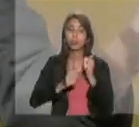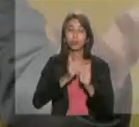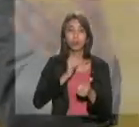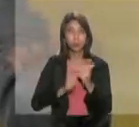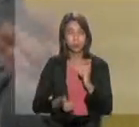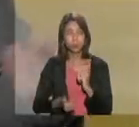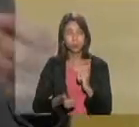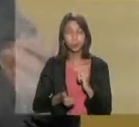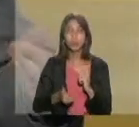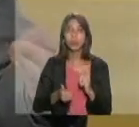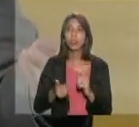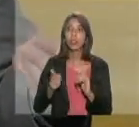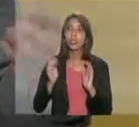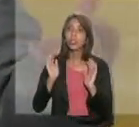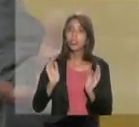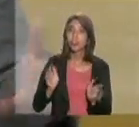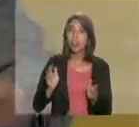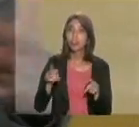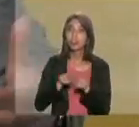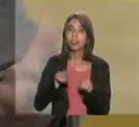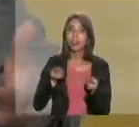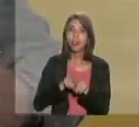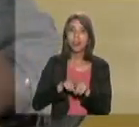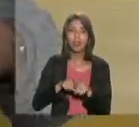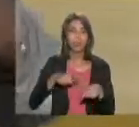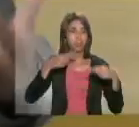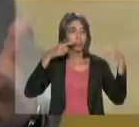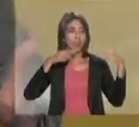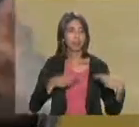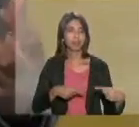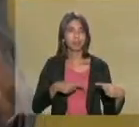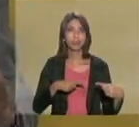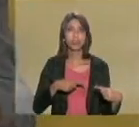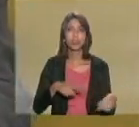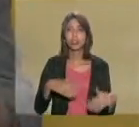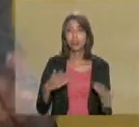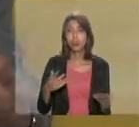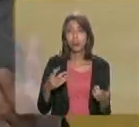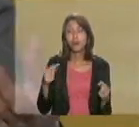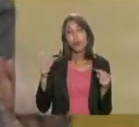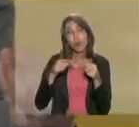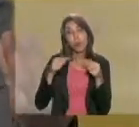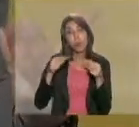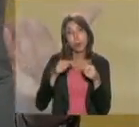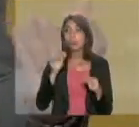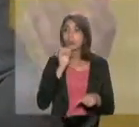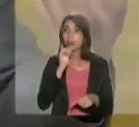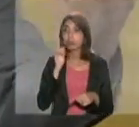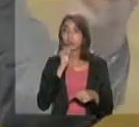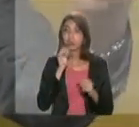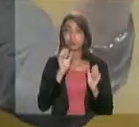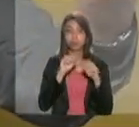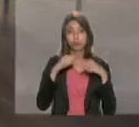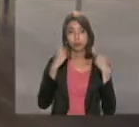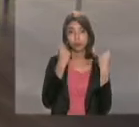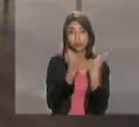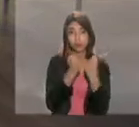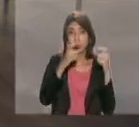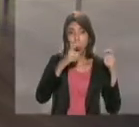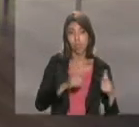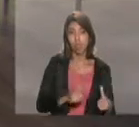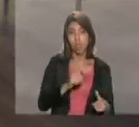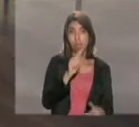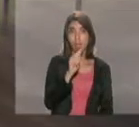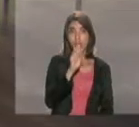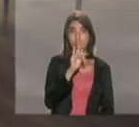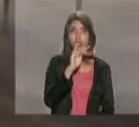ao futebol. Aí já conclama a rivalidade no futebol. Uhum. Aí faz sentido você ter uma arena em